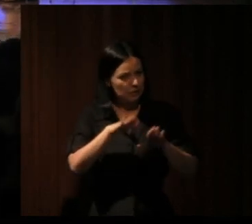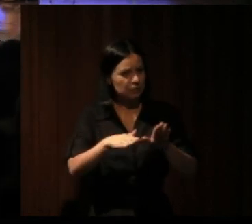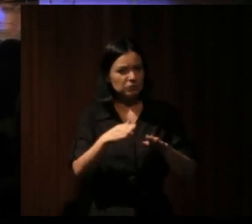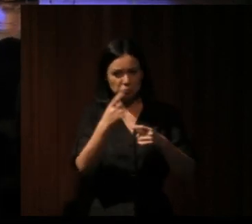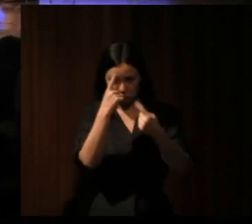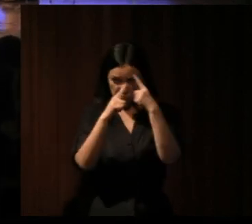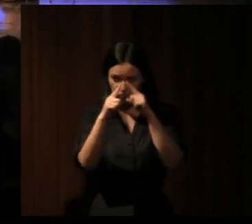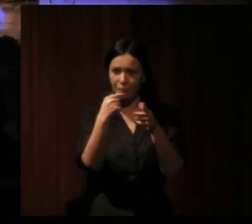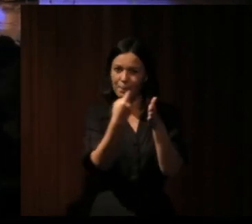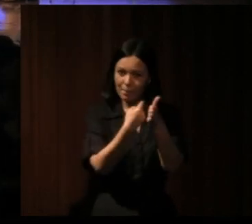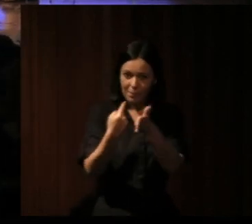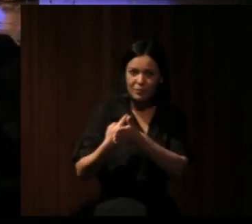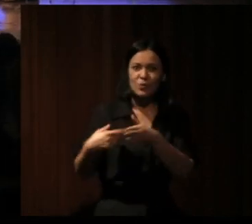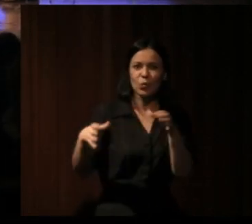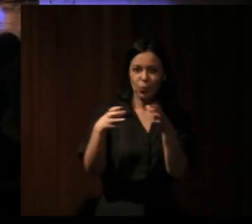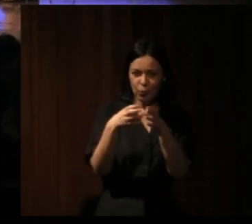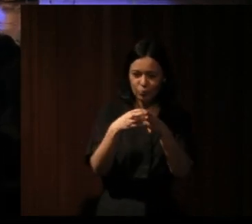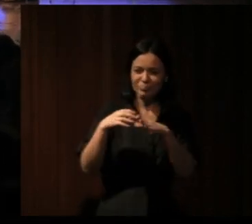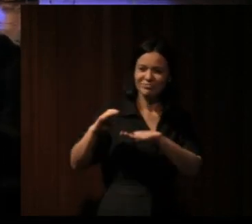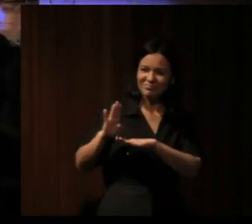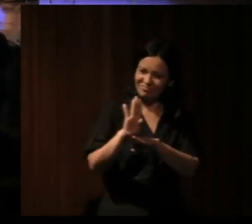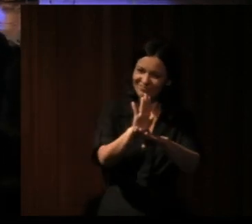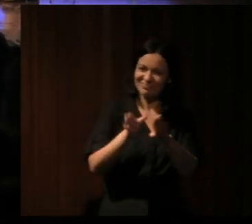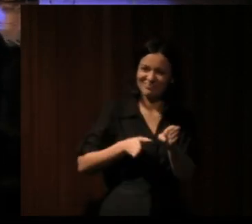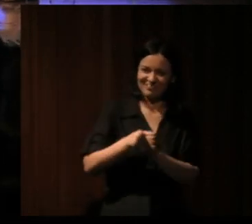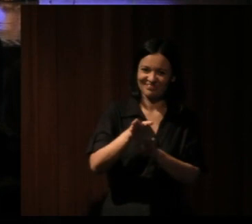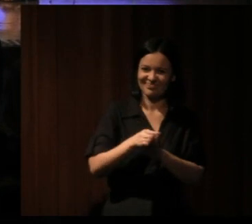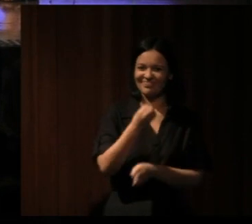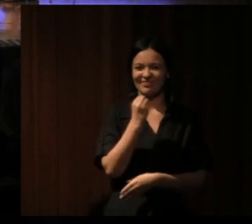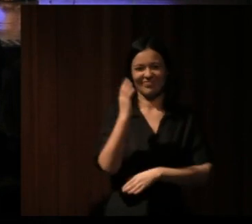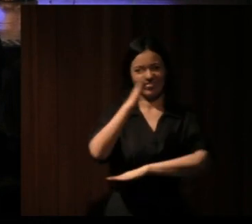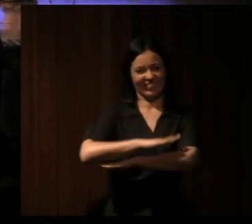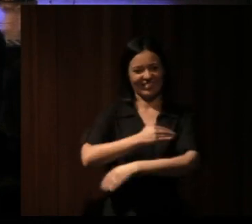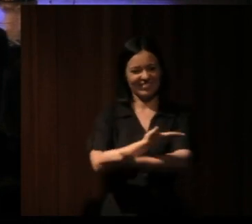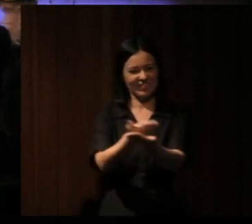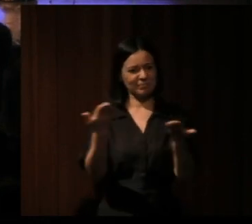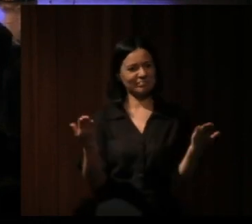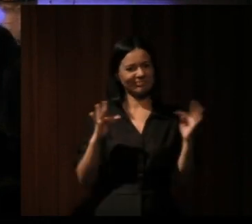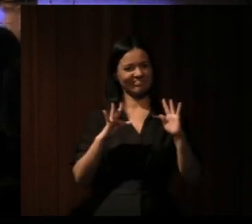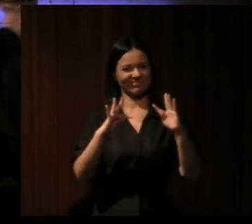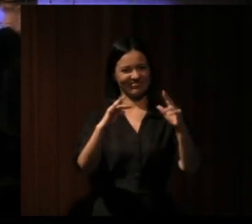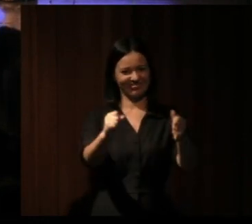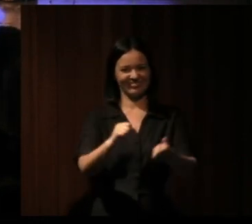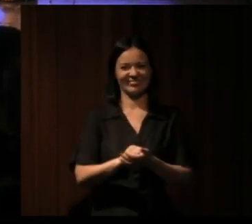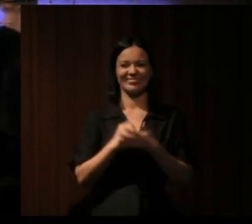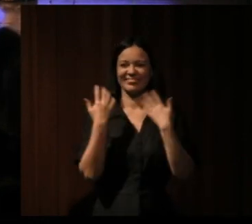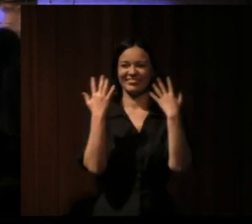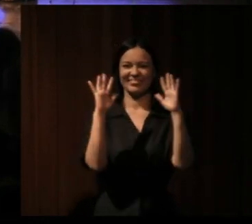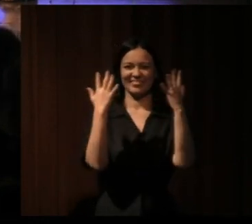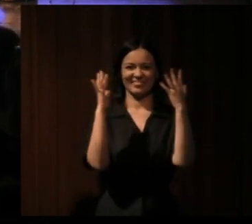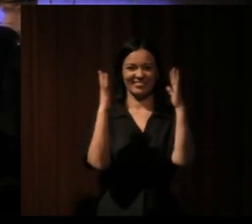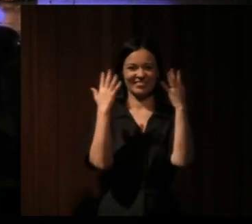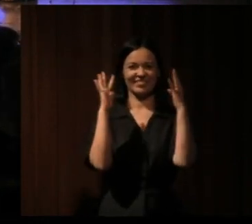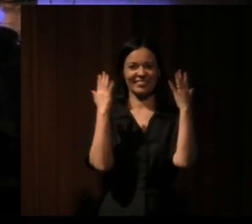produção aí que a gente ajuda orienta tá boa tarde aí para todo mundo